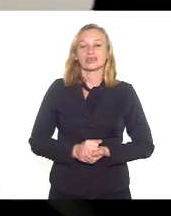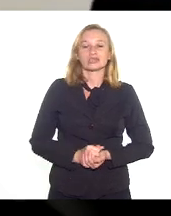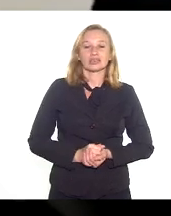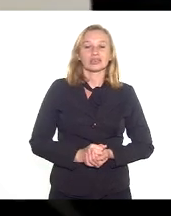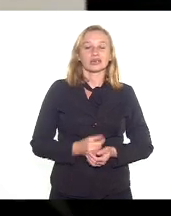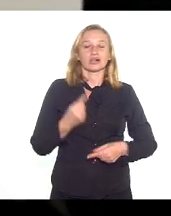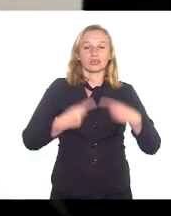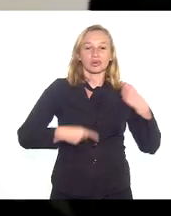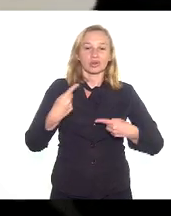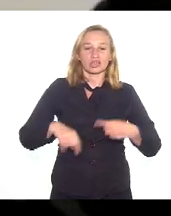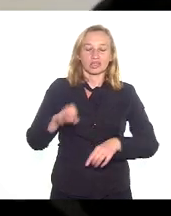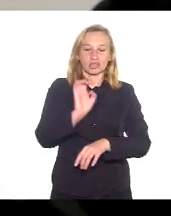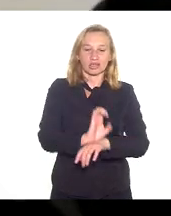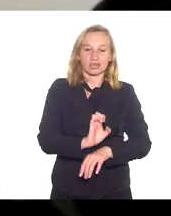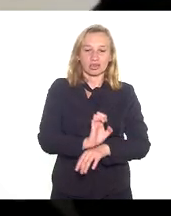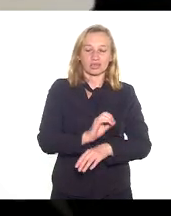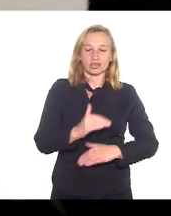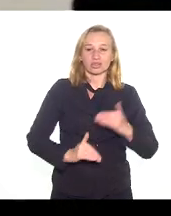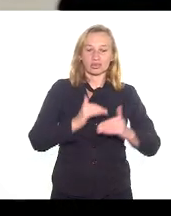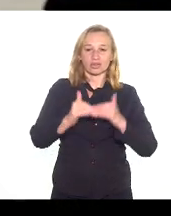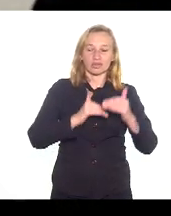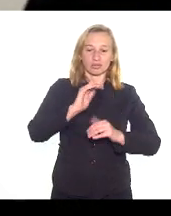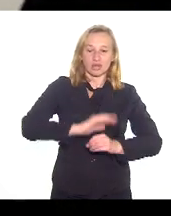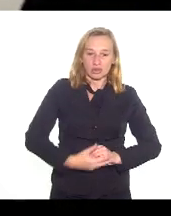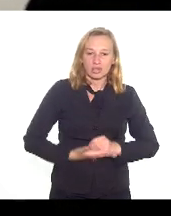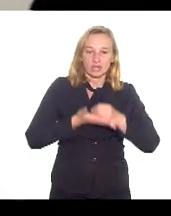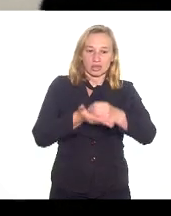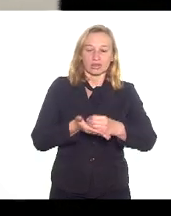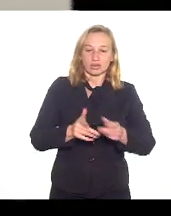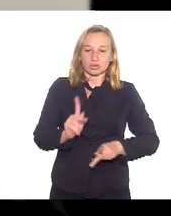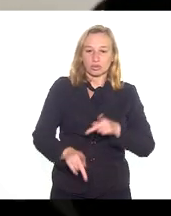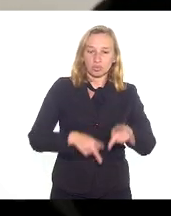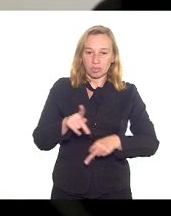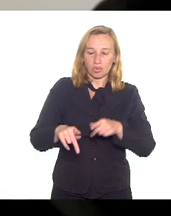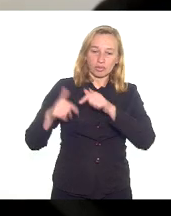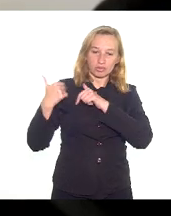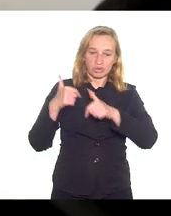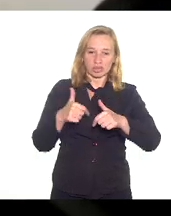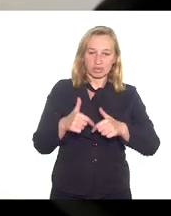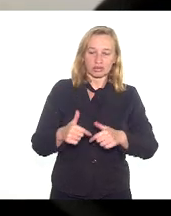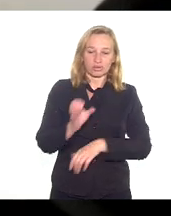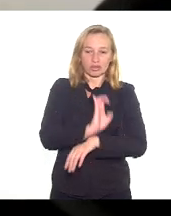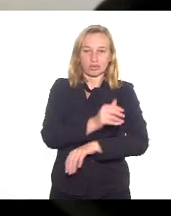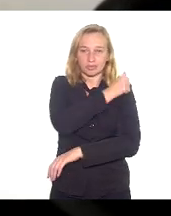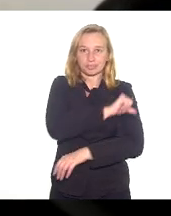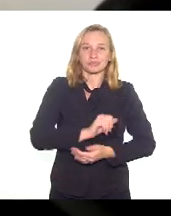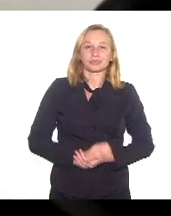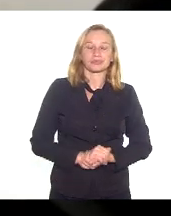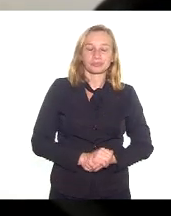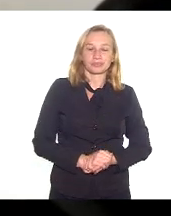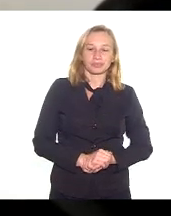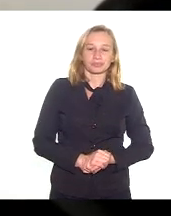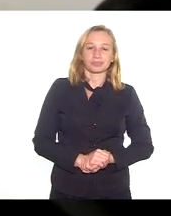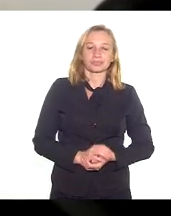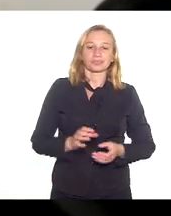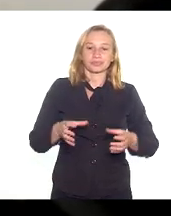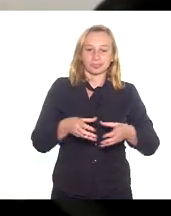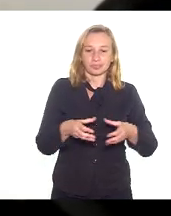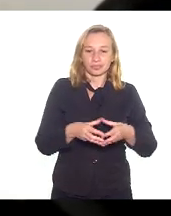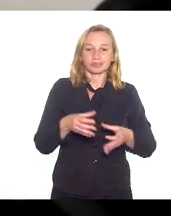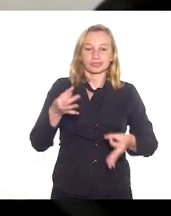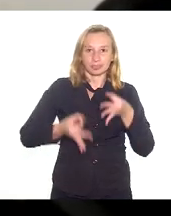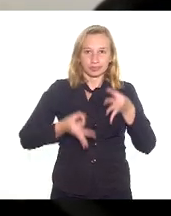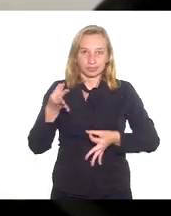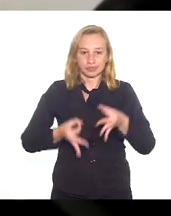a política estadual para o desenvolvimento sustentável dos povos e comunidades tradicionais do Estado do Rio de Janeiro. Pendente de pareceres das comissões de Constituição e